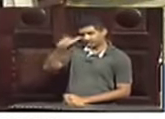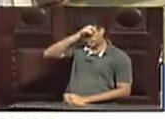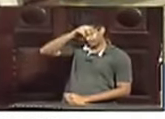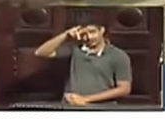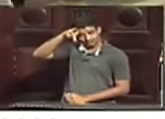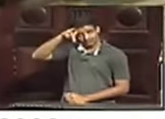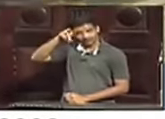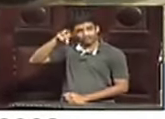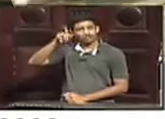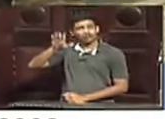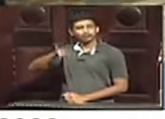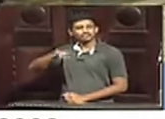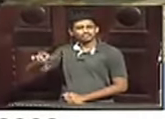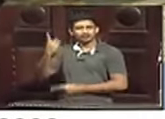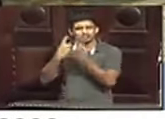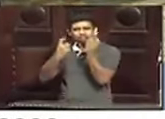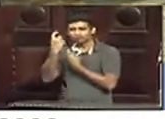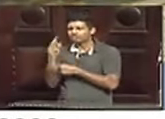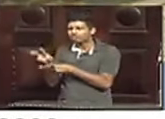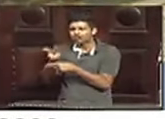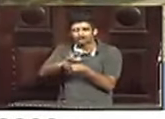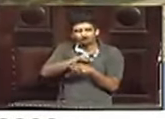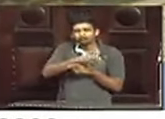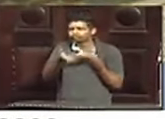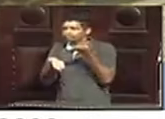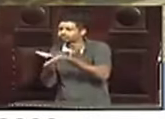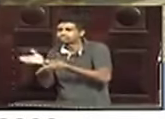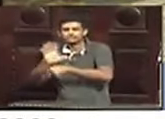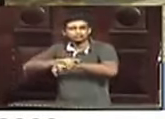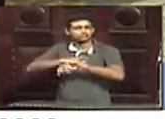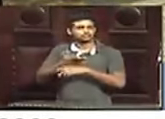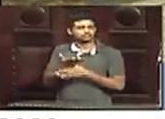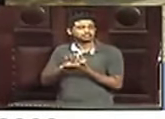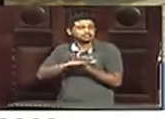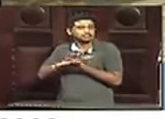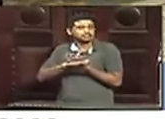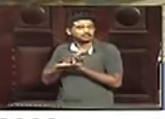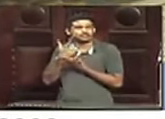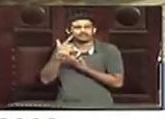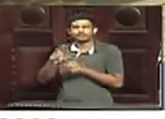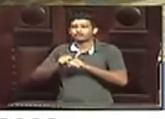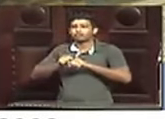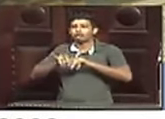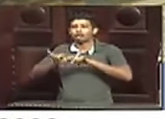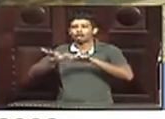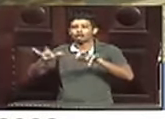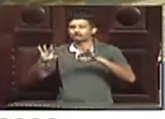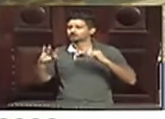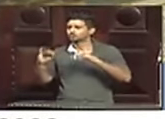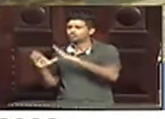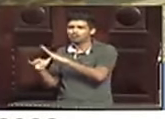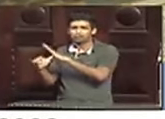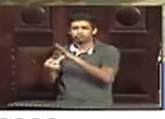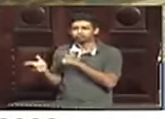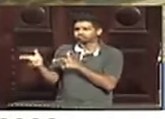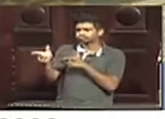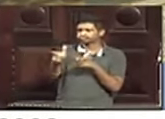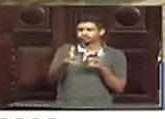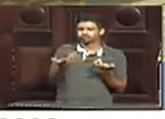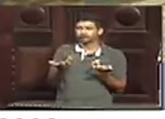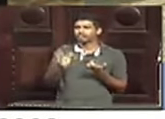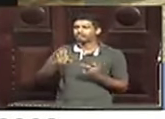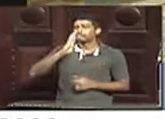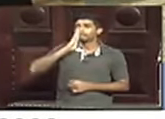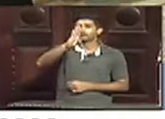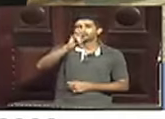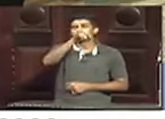preocupação com a segurança estadual. O crime migrou para todo o estado do Rio de Janeiro, principalmente para a